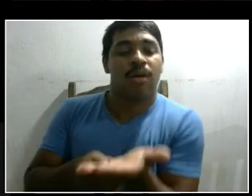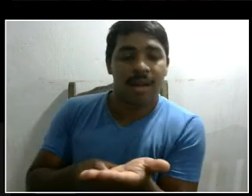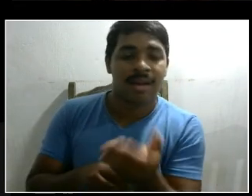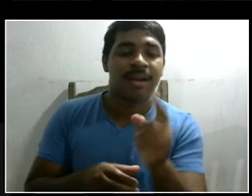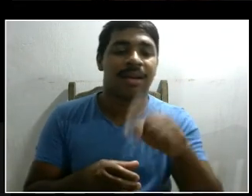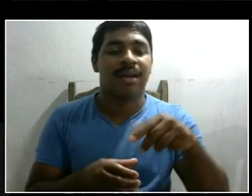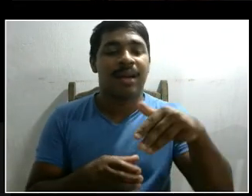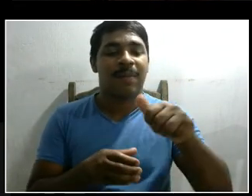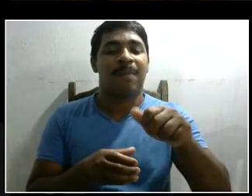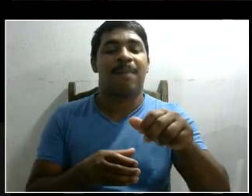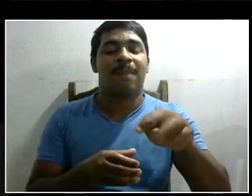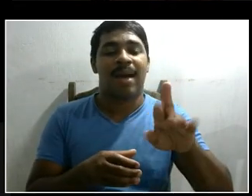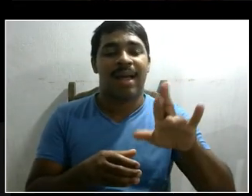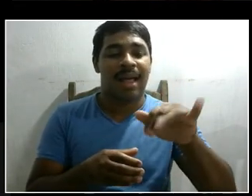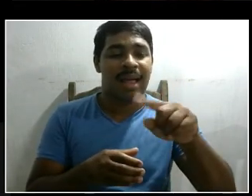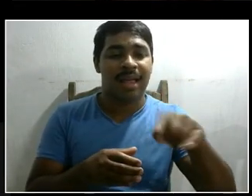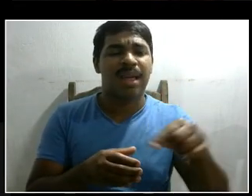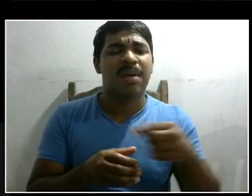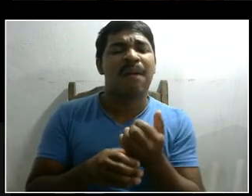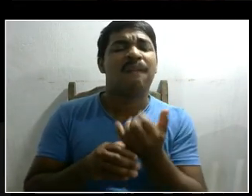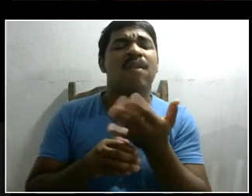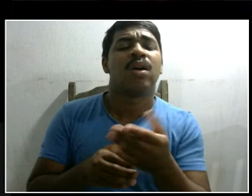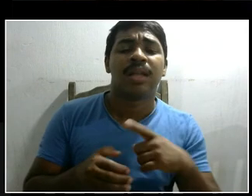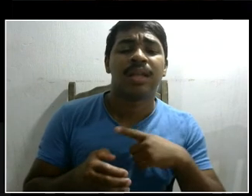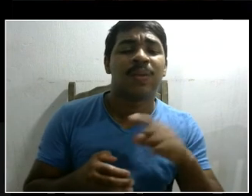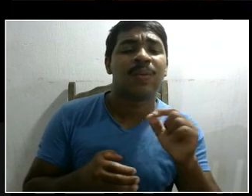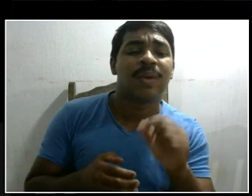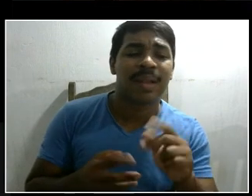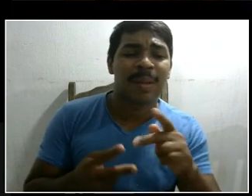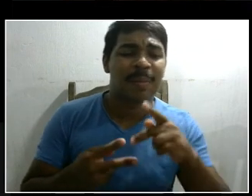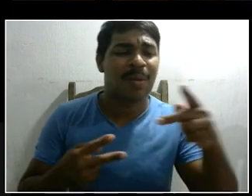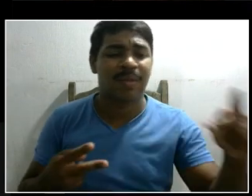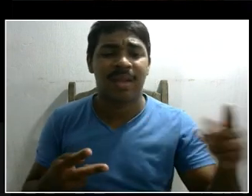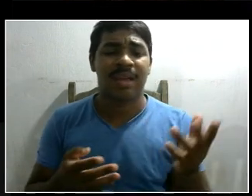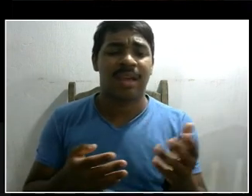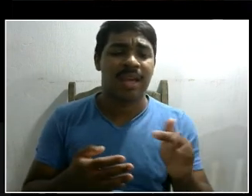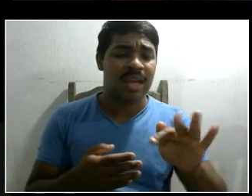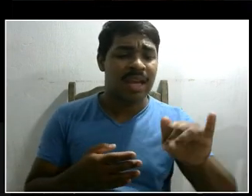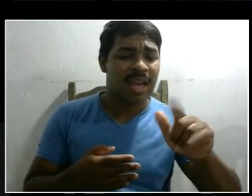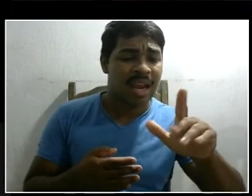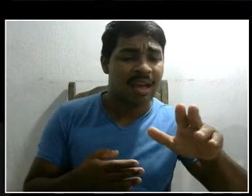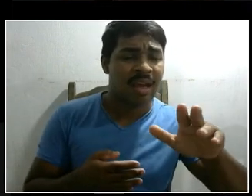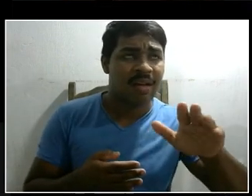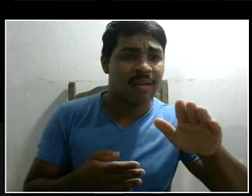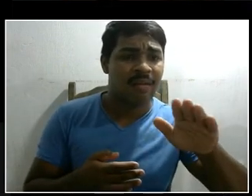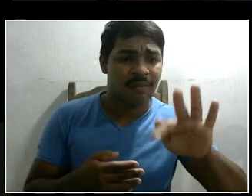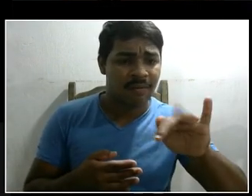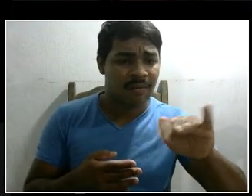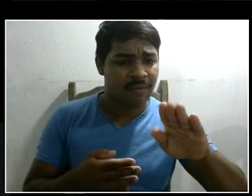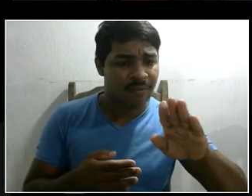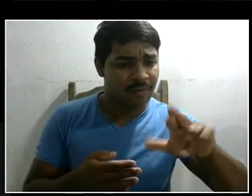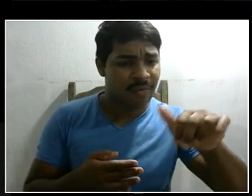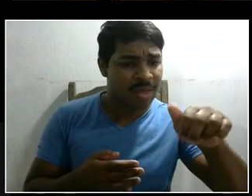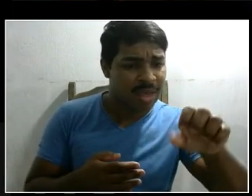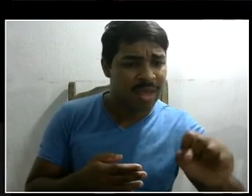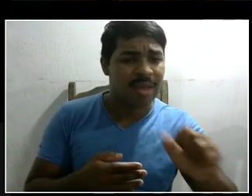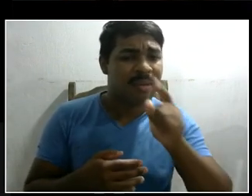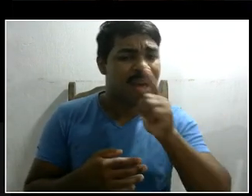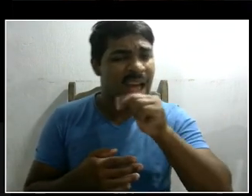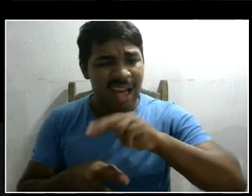encontrar água, vai encontrar íons, proteínas, fibras, né? Então, tudo isso é encontrado nessa matriz extracelular,